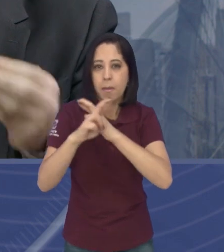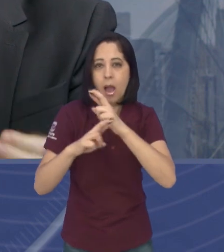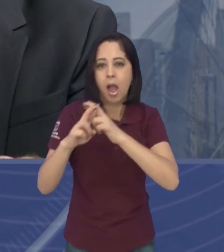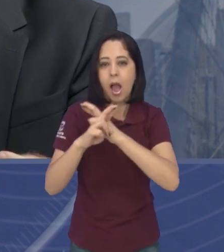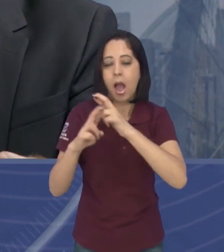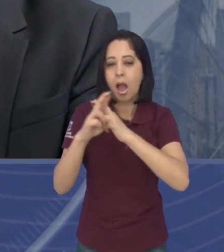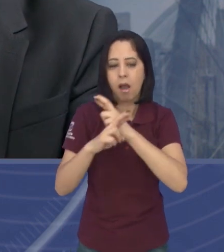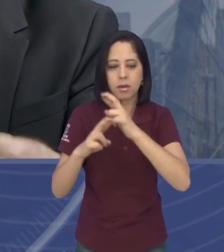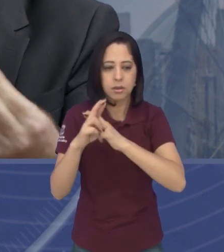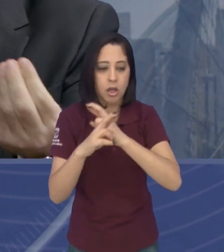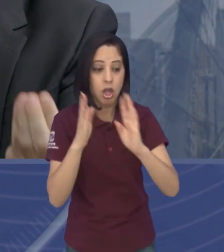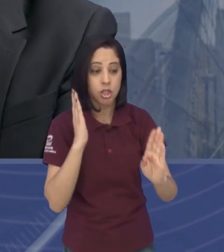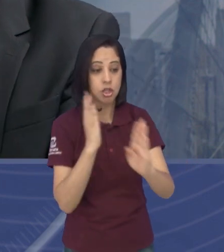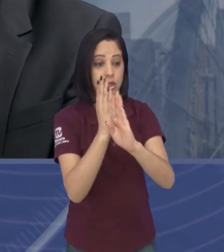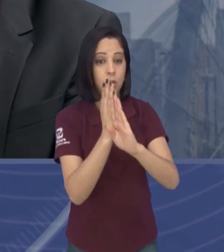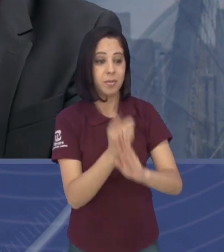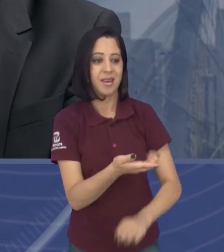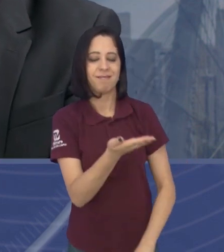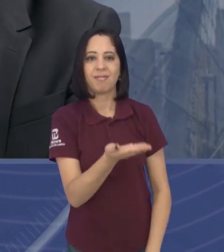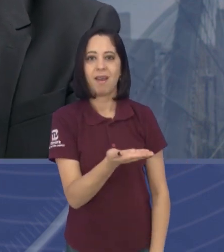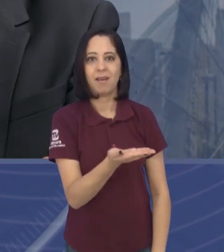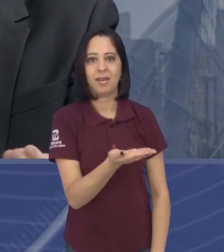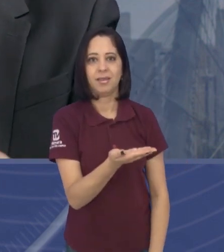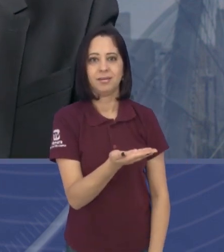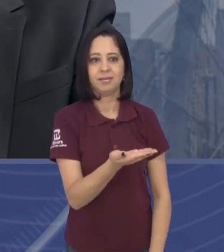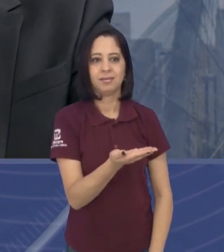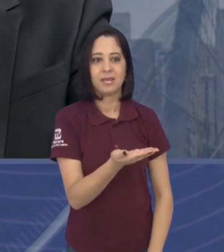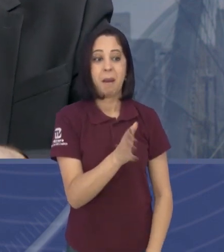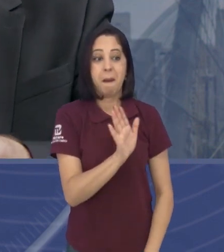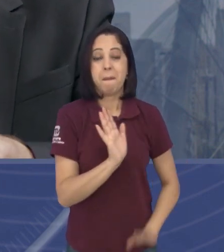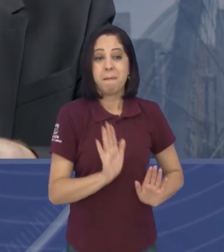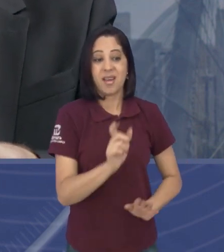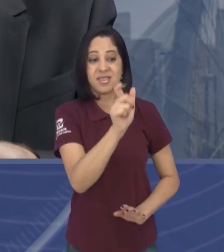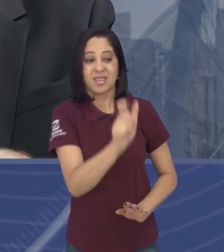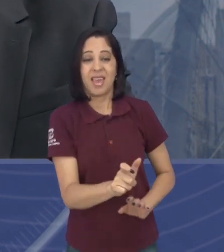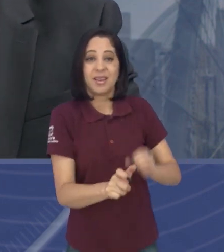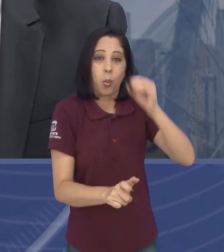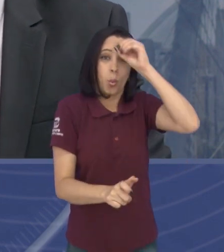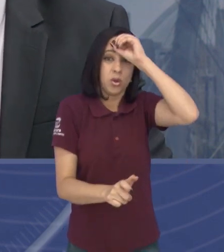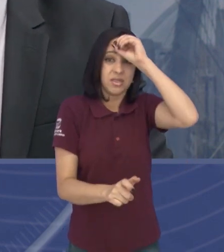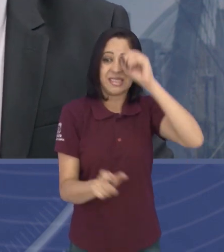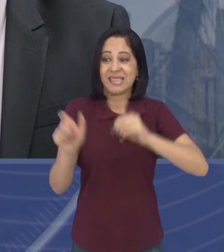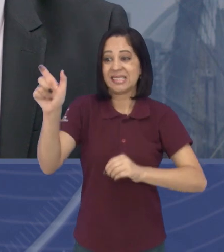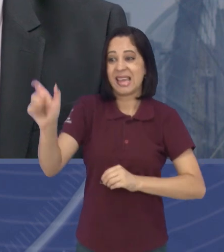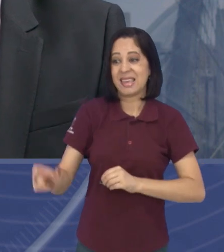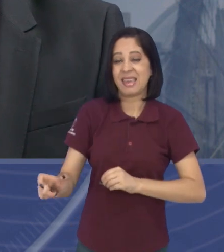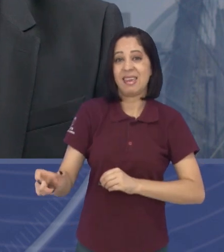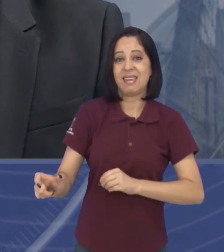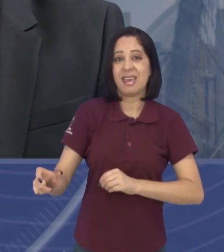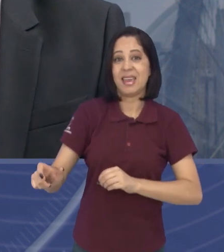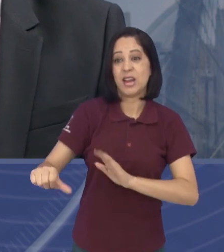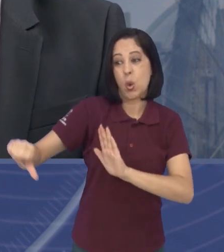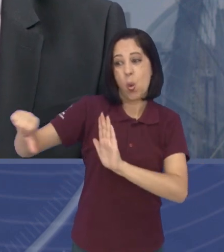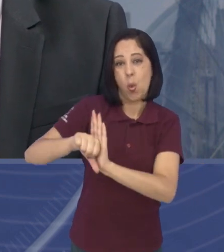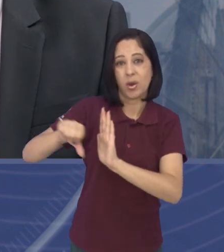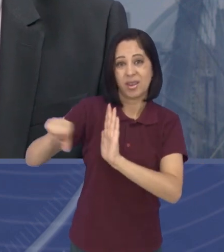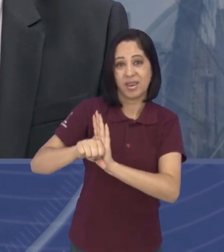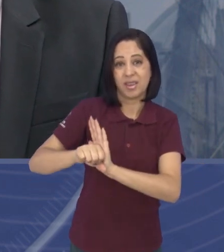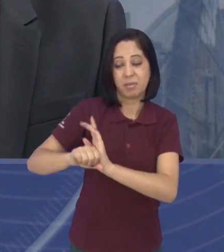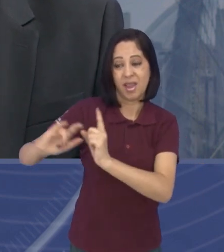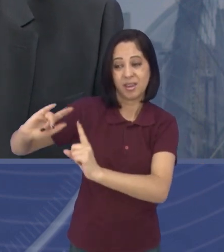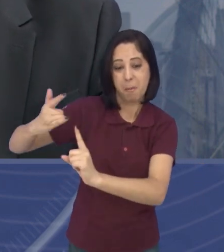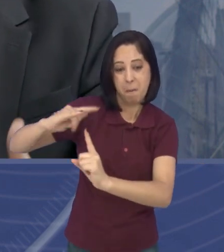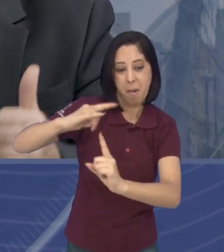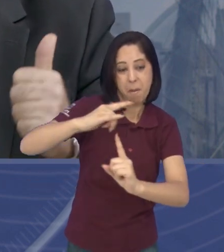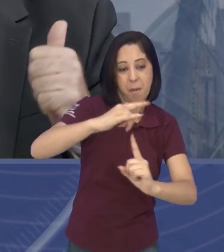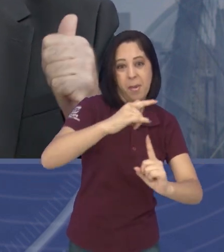quando ela encontra, ela sai no laranja. Então, nem sequer no golpista ela sai. E muitas das vezes, o laranja, ele nem